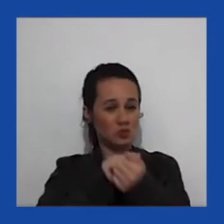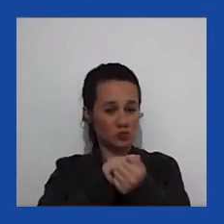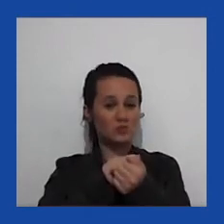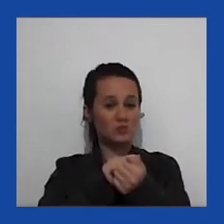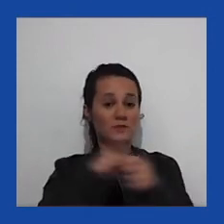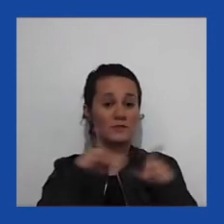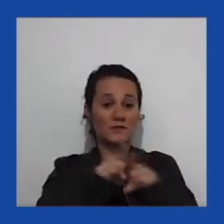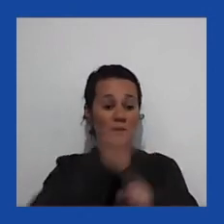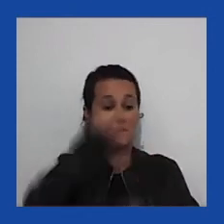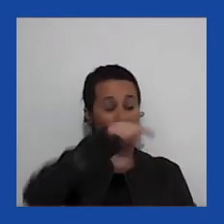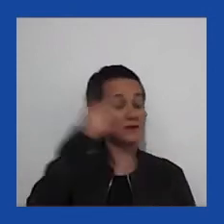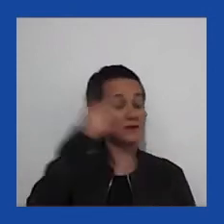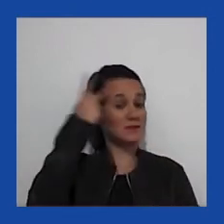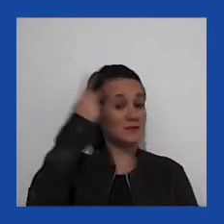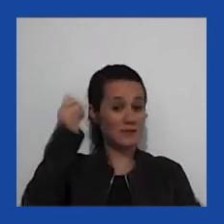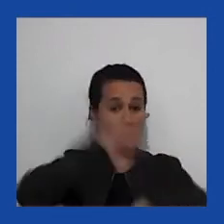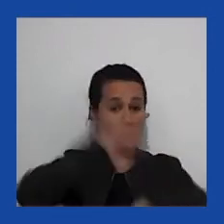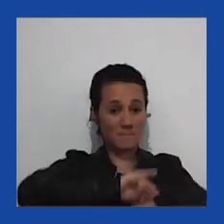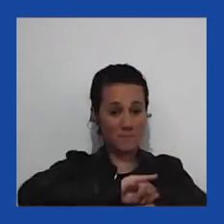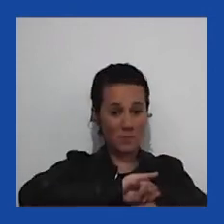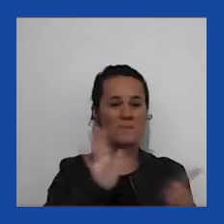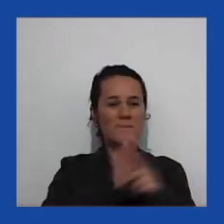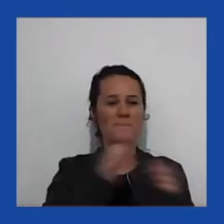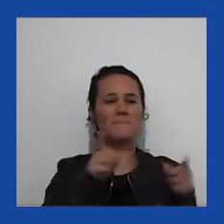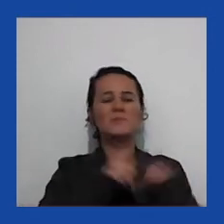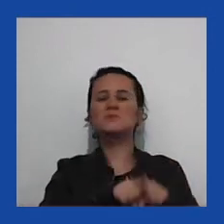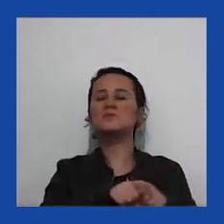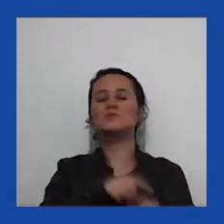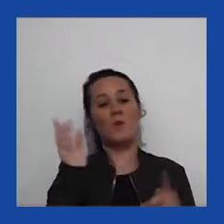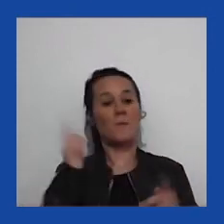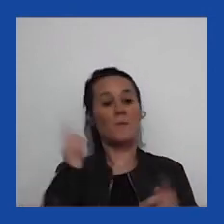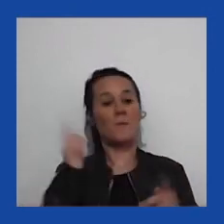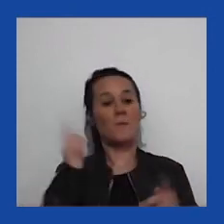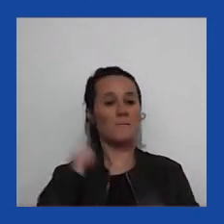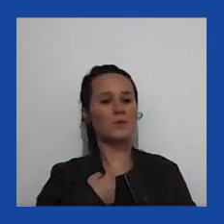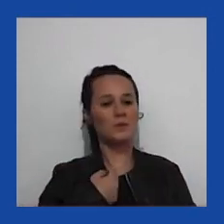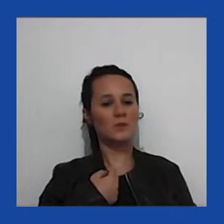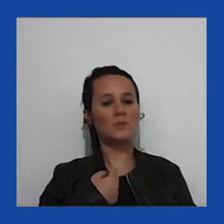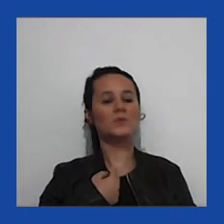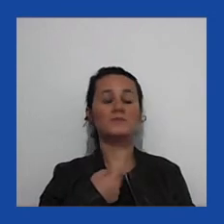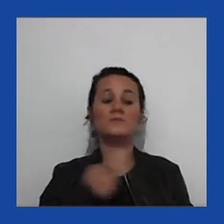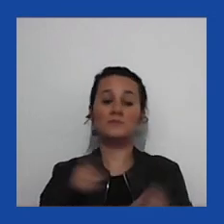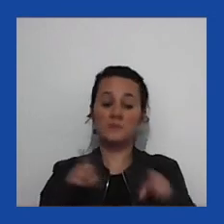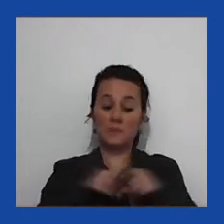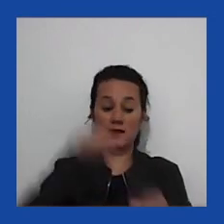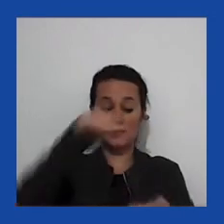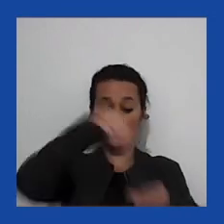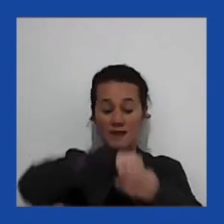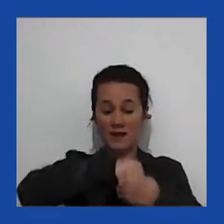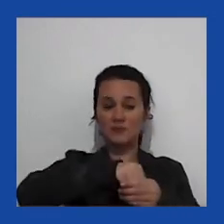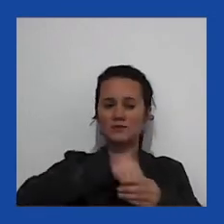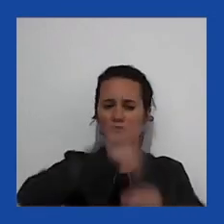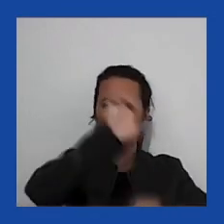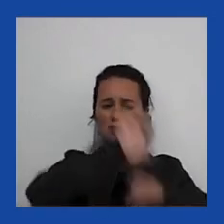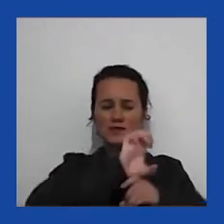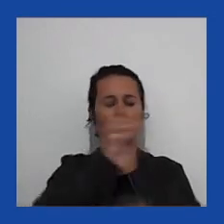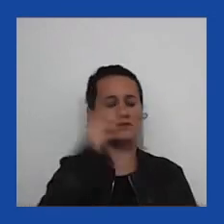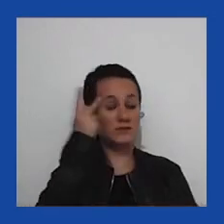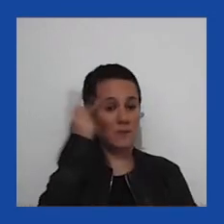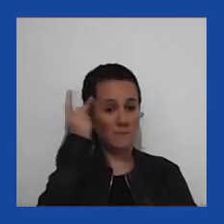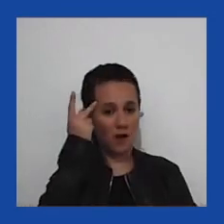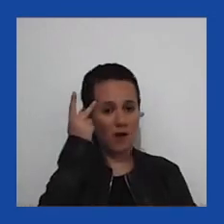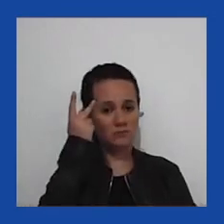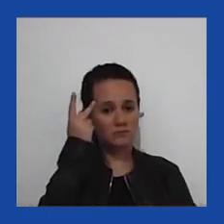Paulo, copatrocinada pela Citrosuco, em Votorantim, aqui no estado de São Paulo, também copatrocinada pela Votorantim Cimentos,